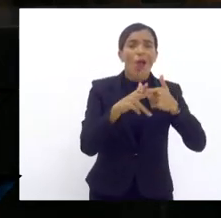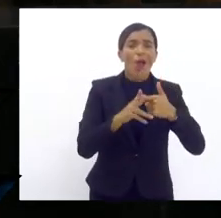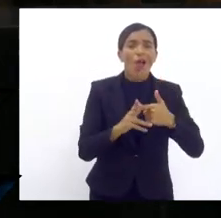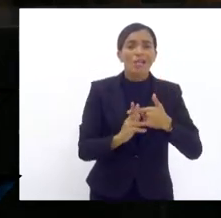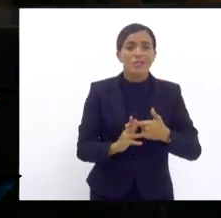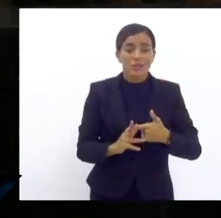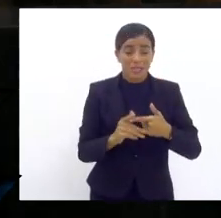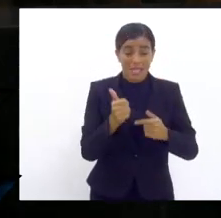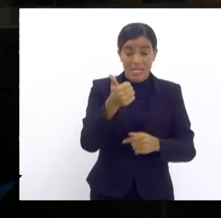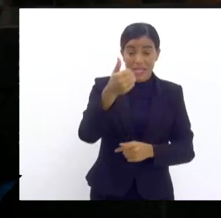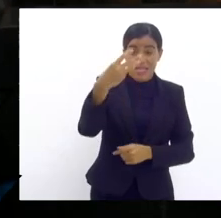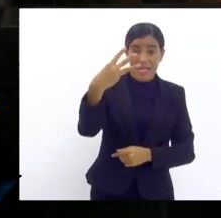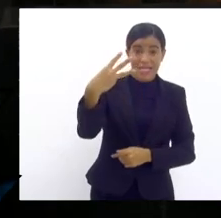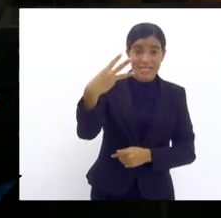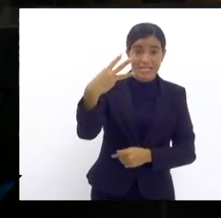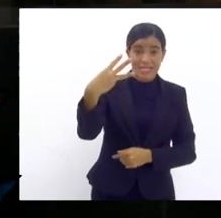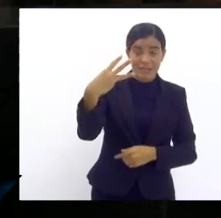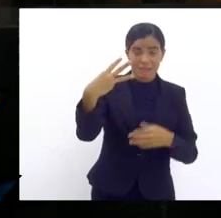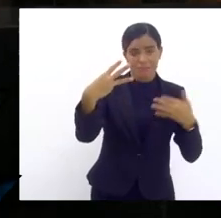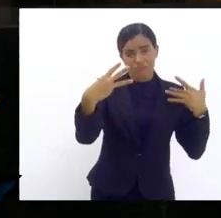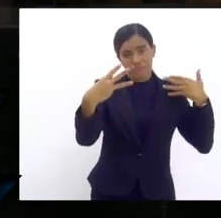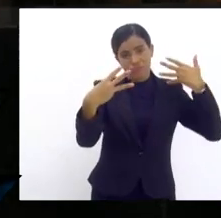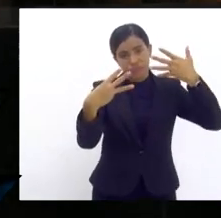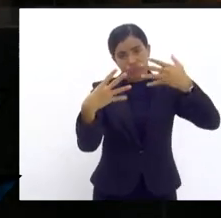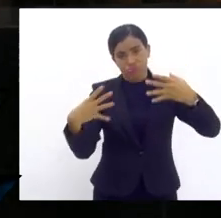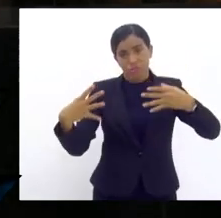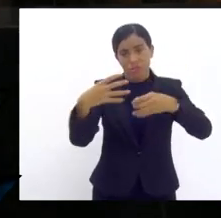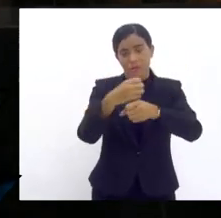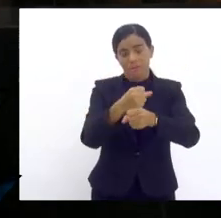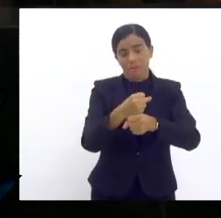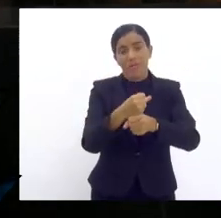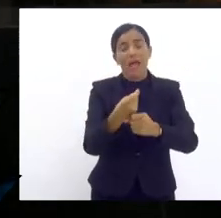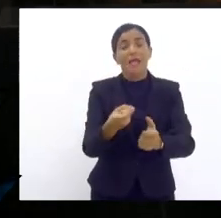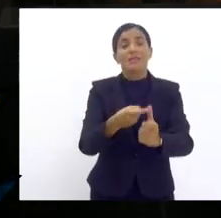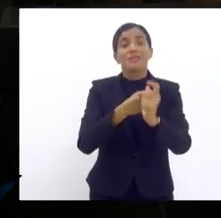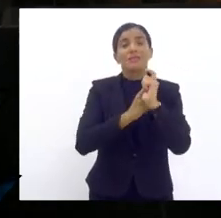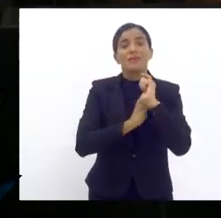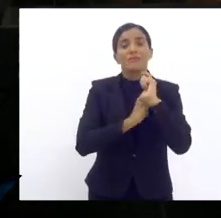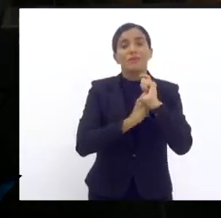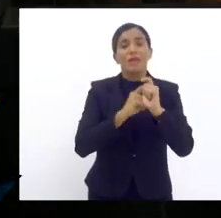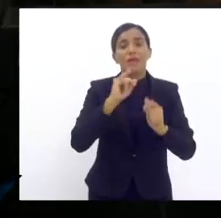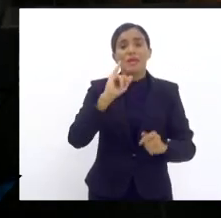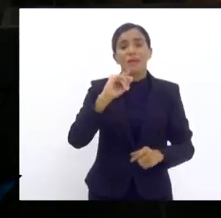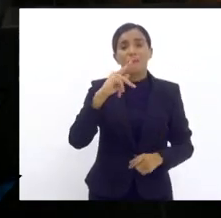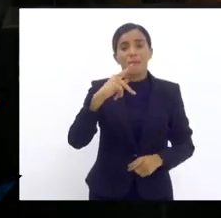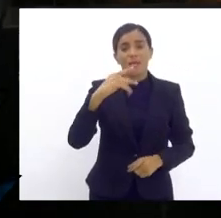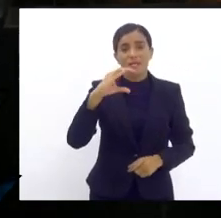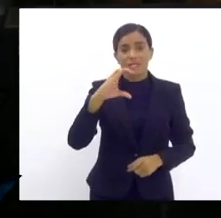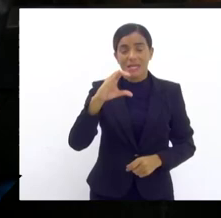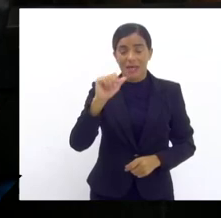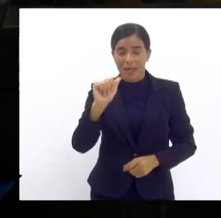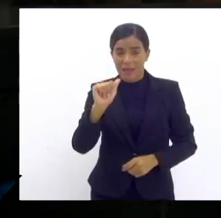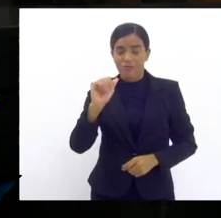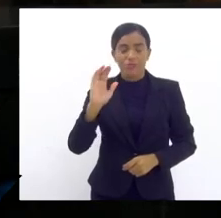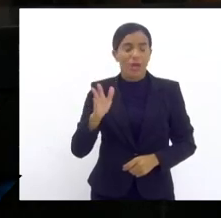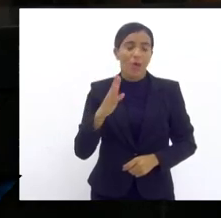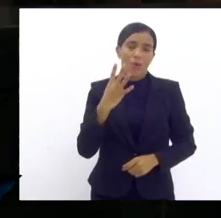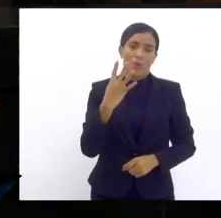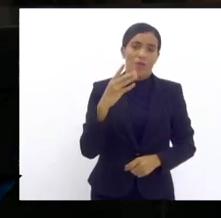de 13 para cá a dívida pelo IPCA + 4 pontos percentuais